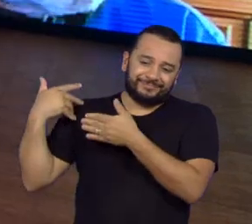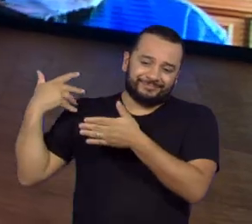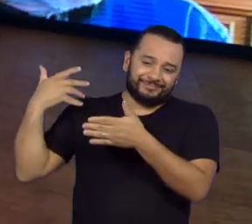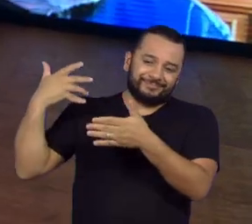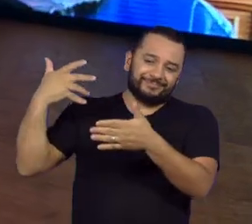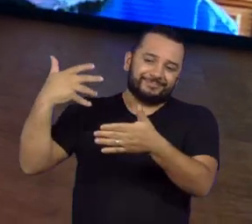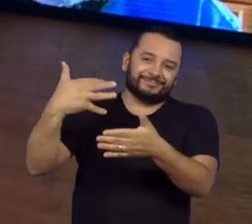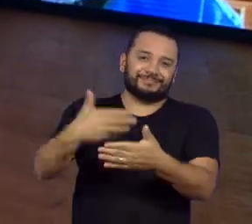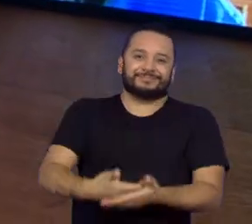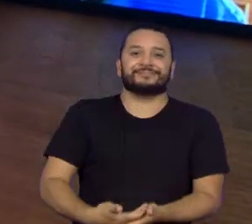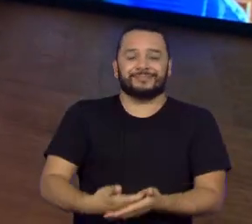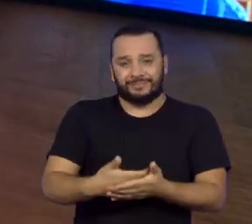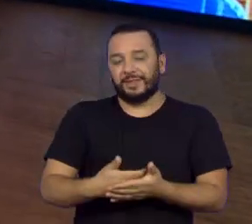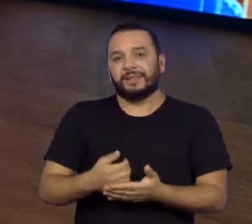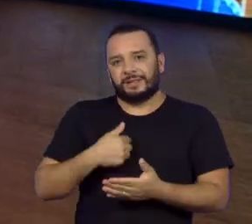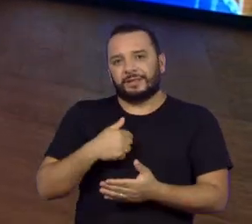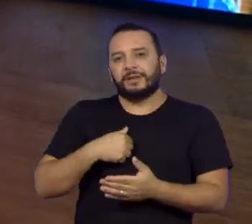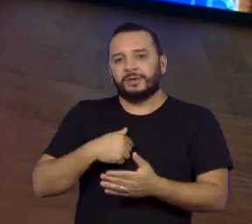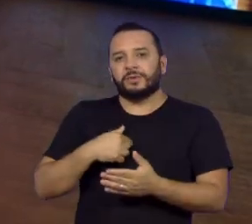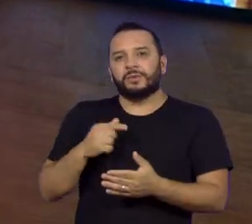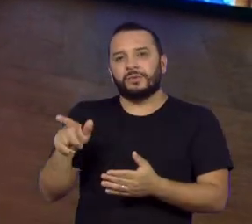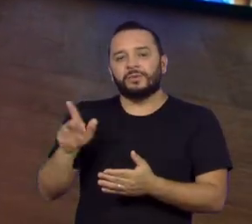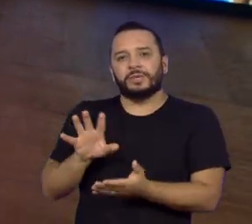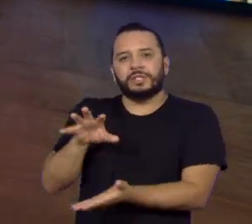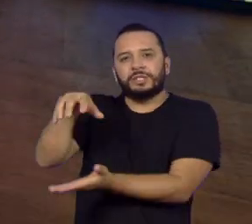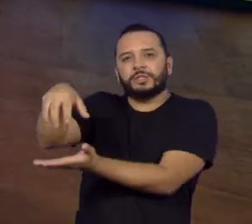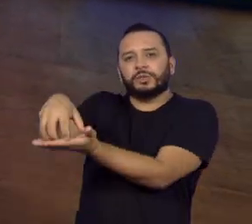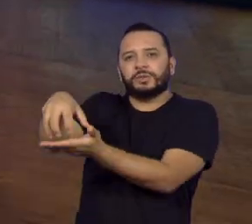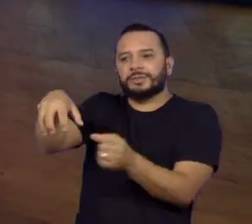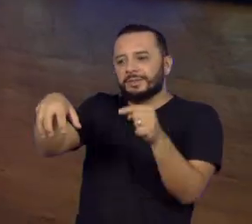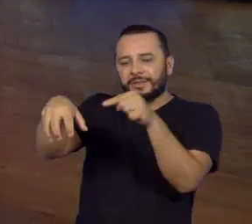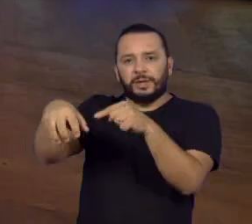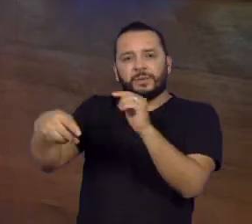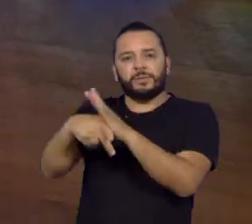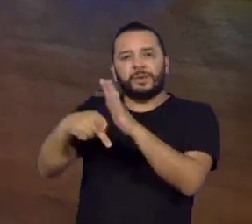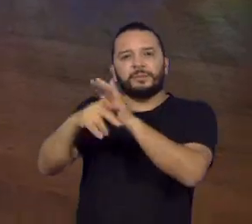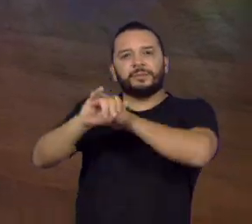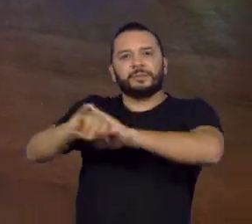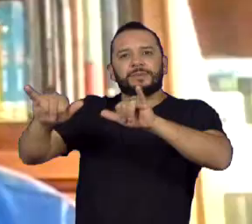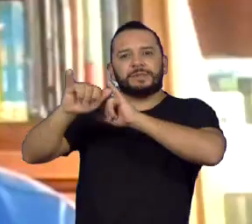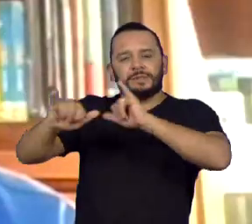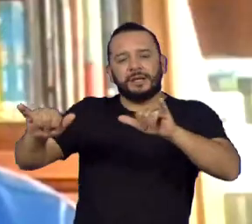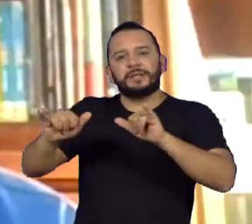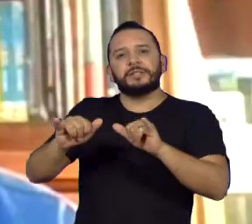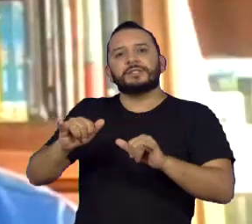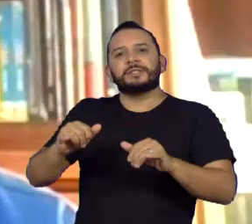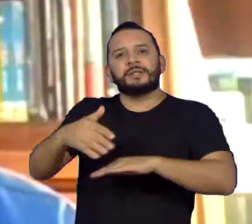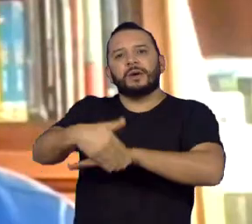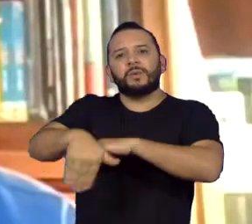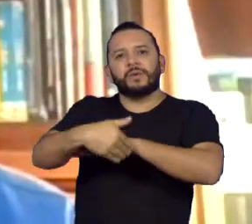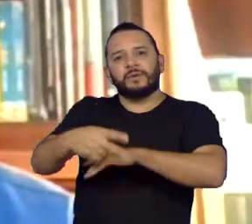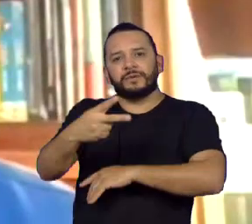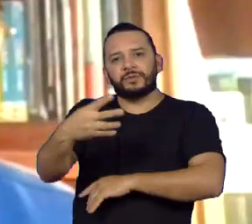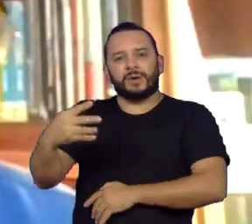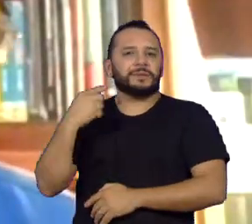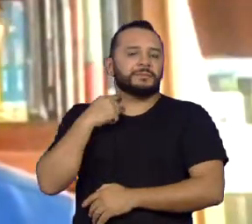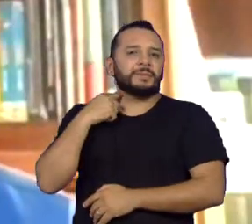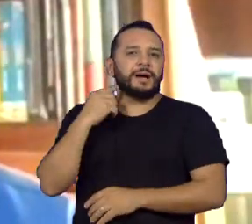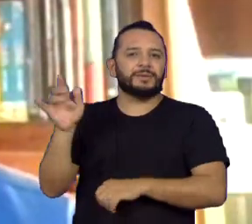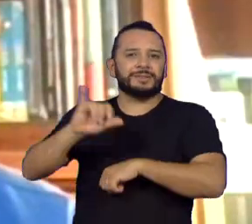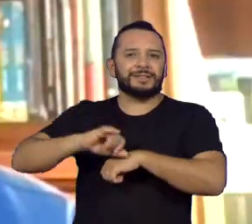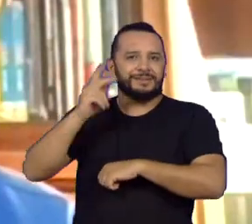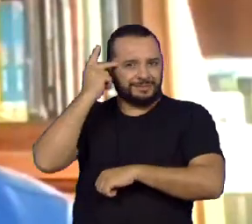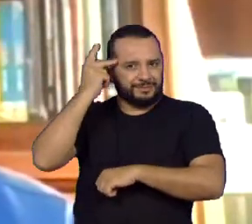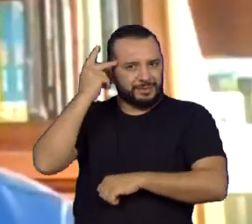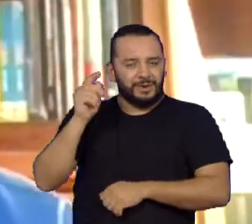aqui, eu fui parar numa agência de publicidade ali na 24 de maio, no centro de São Paulo. Ela se